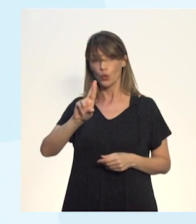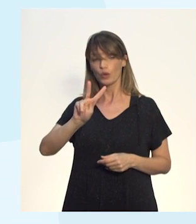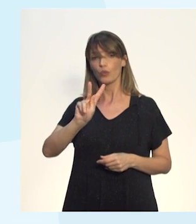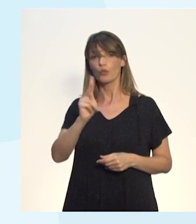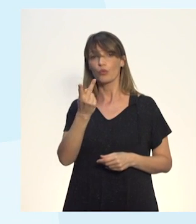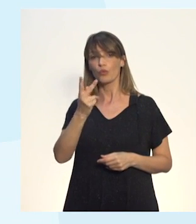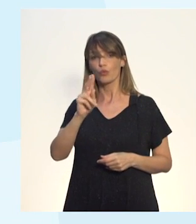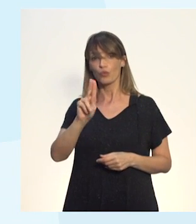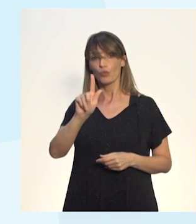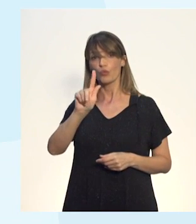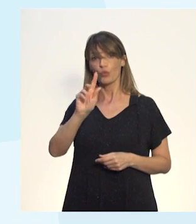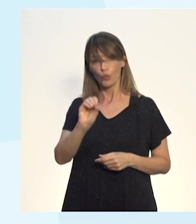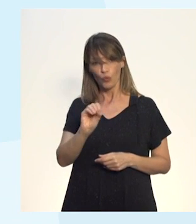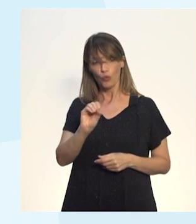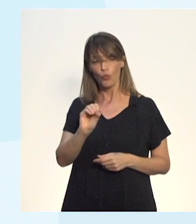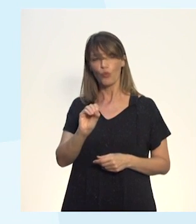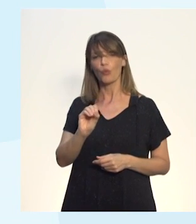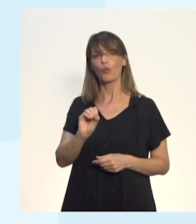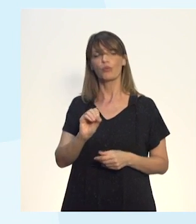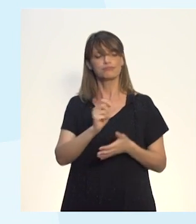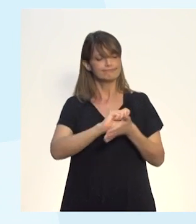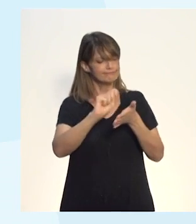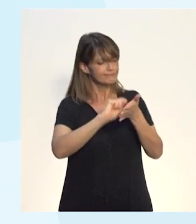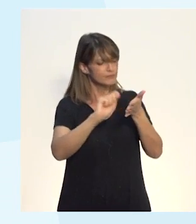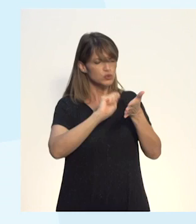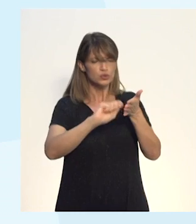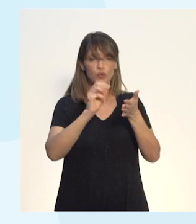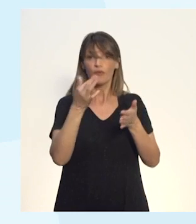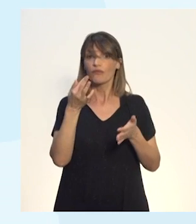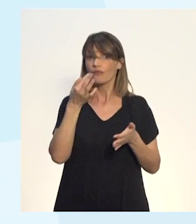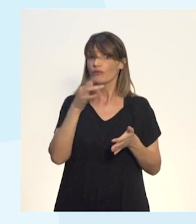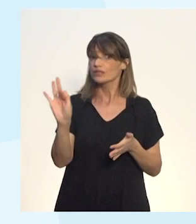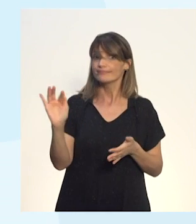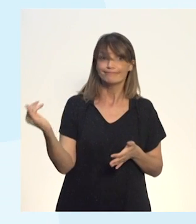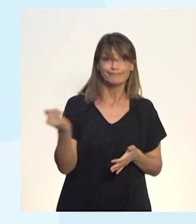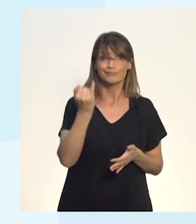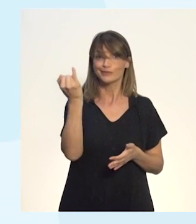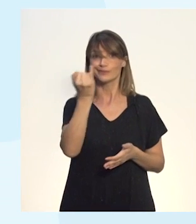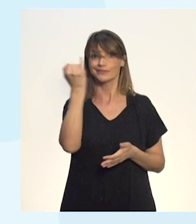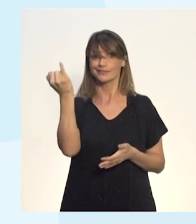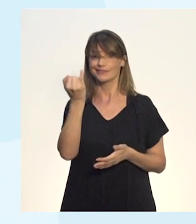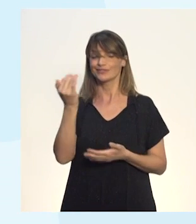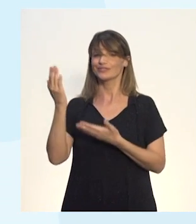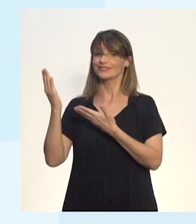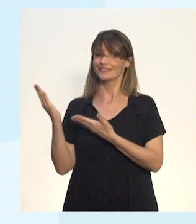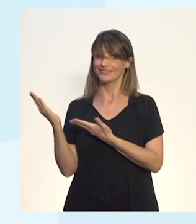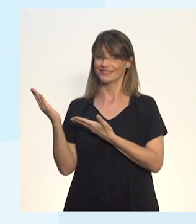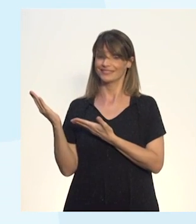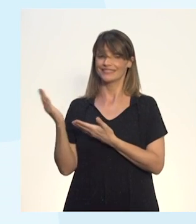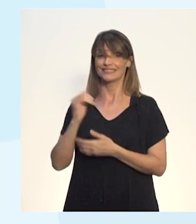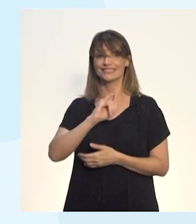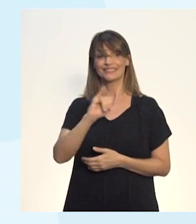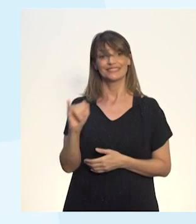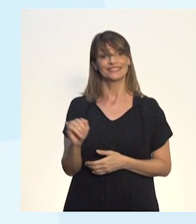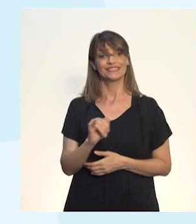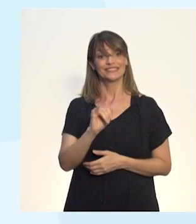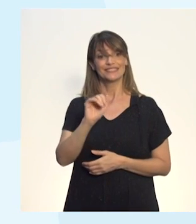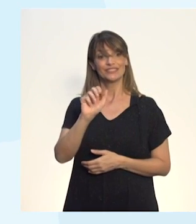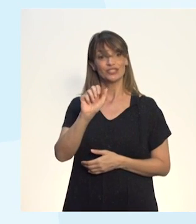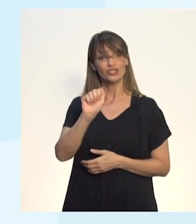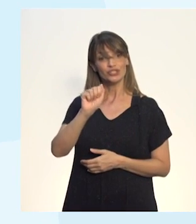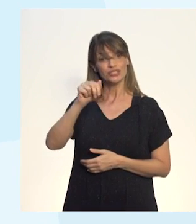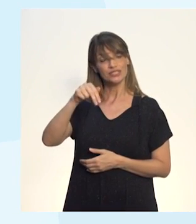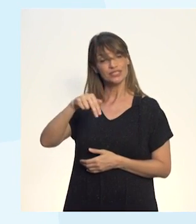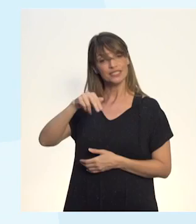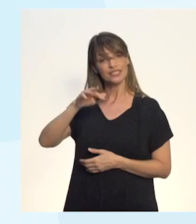um grande escritor francês. E esse que aparece aí para vocês é o Jean Valjean. Jean